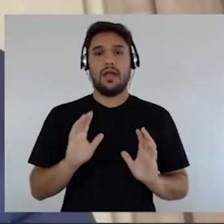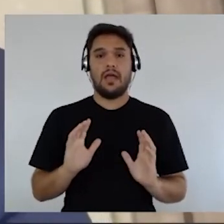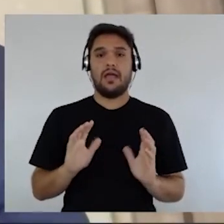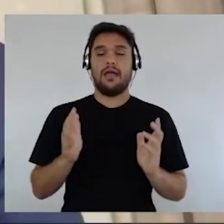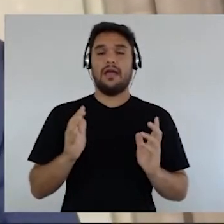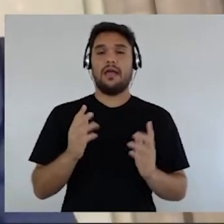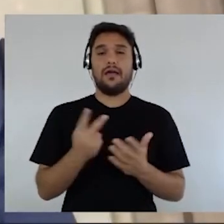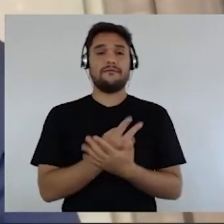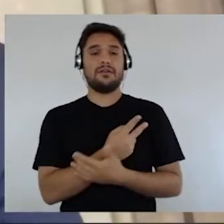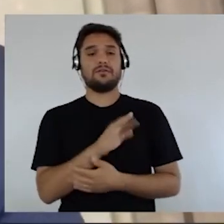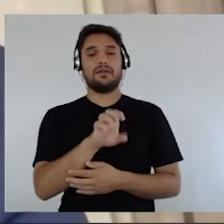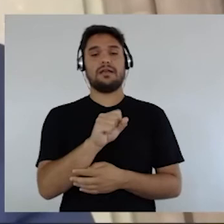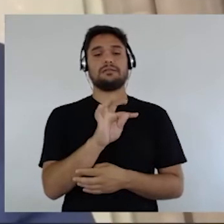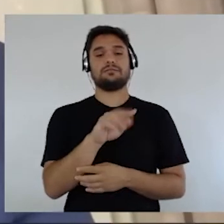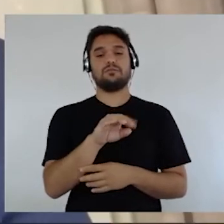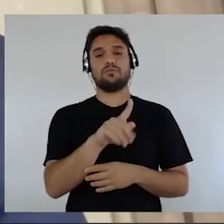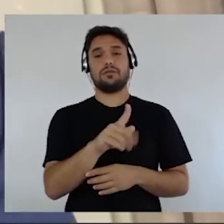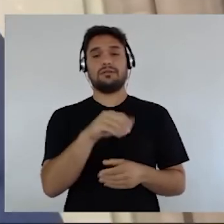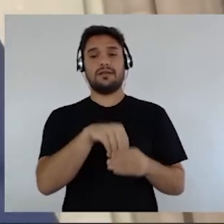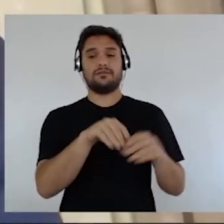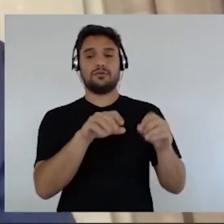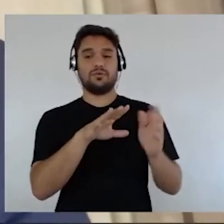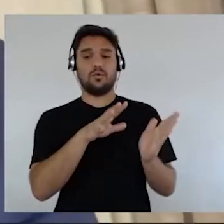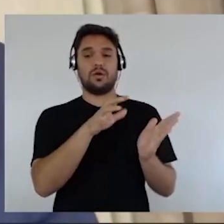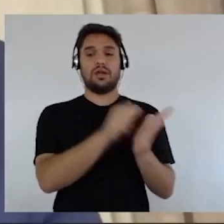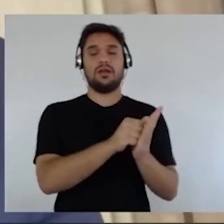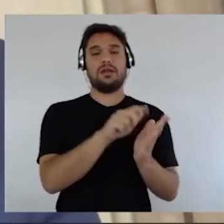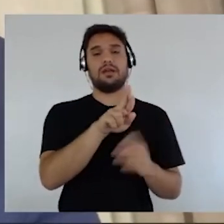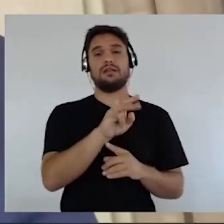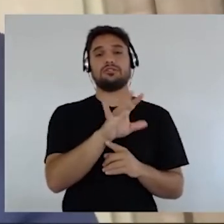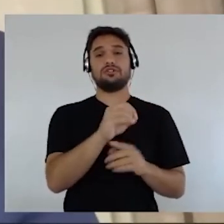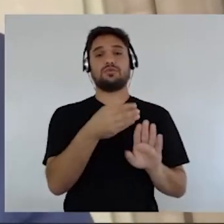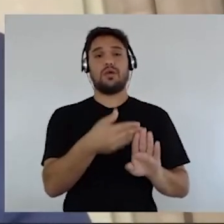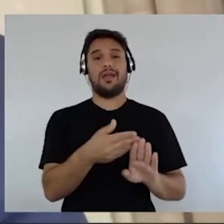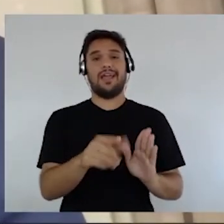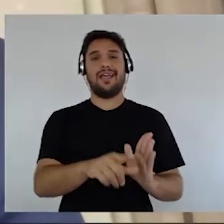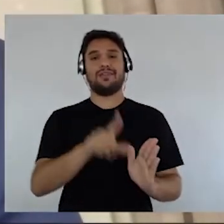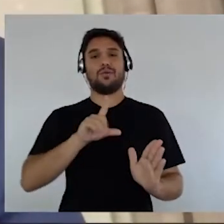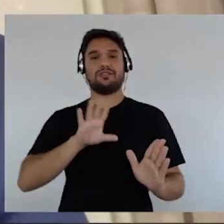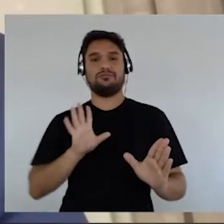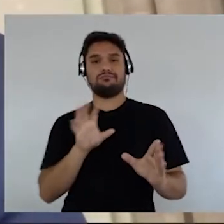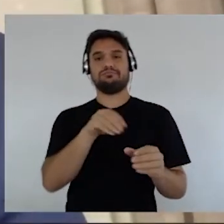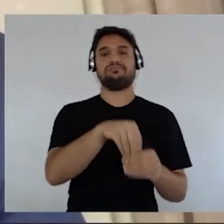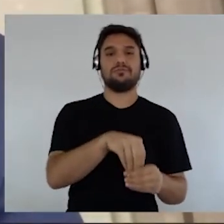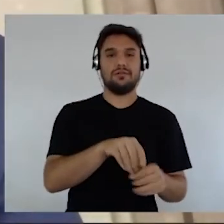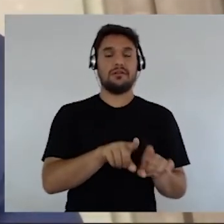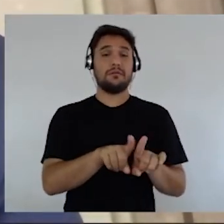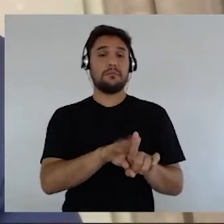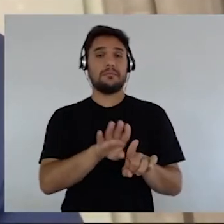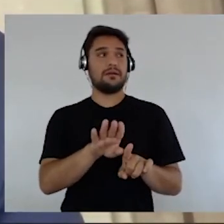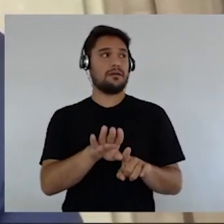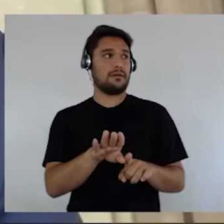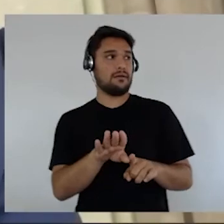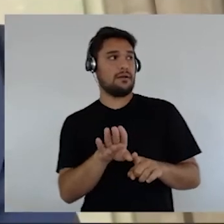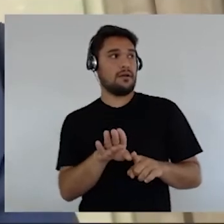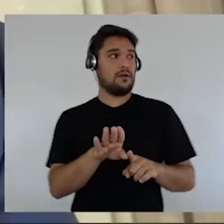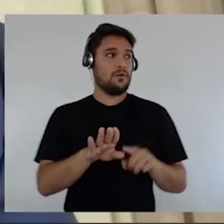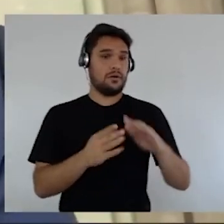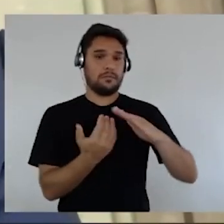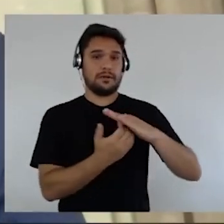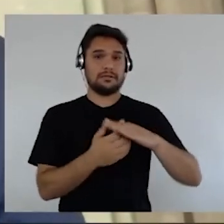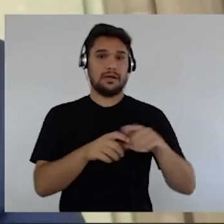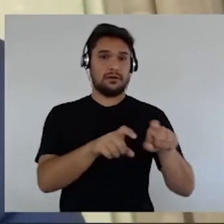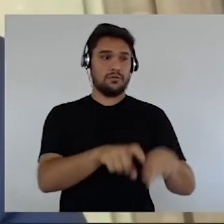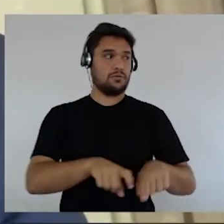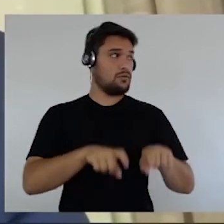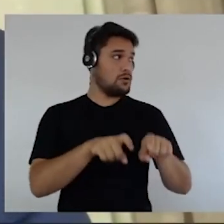ex tunc no registro, ou seja, efeitos retroativos no registro para o empresário